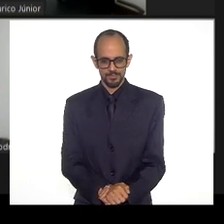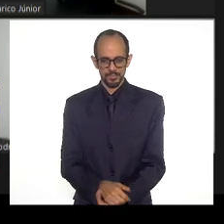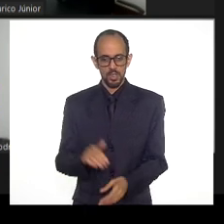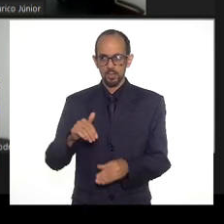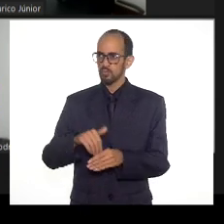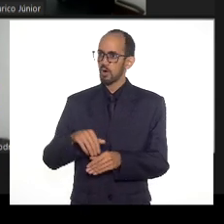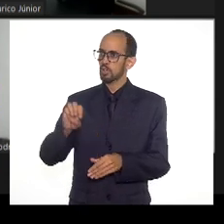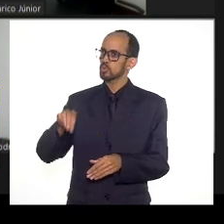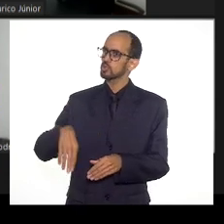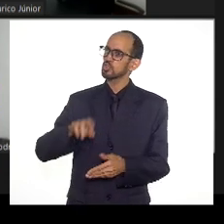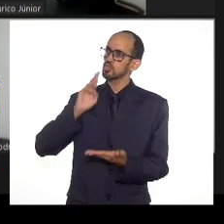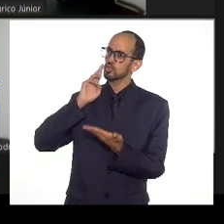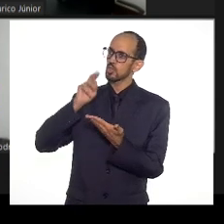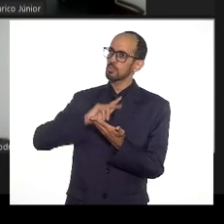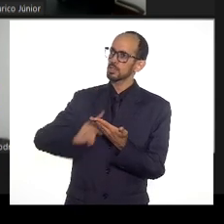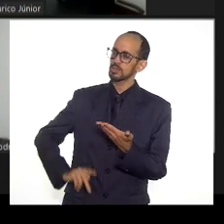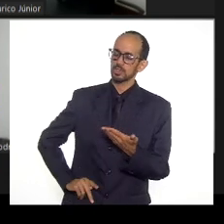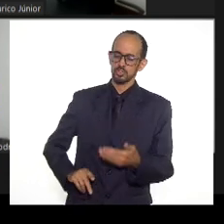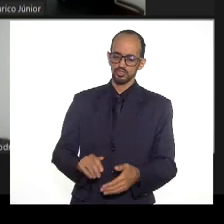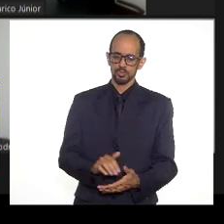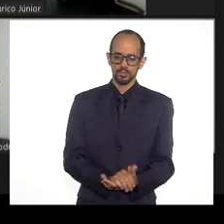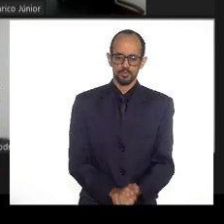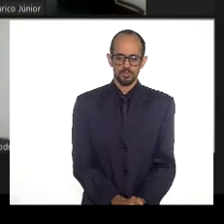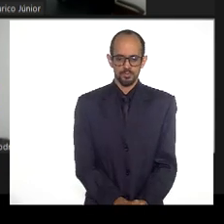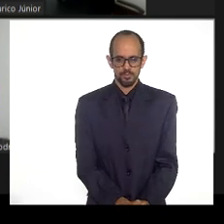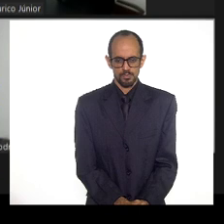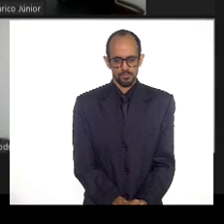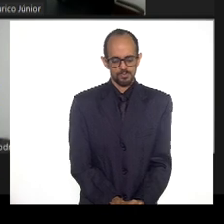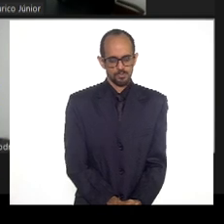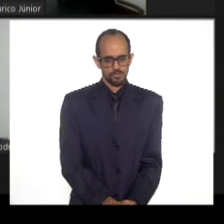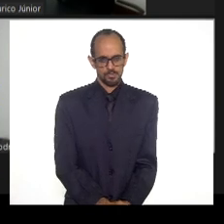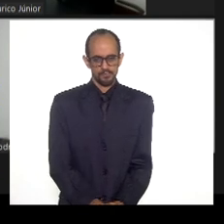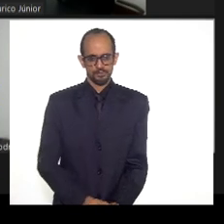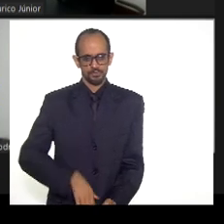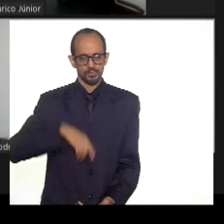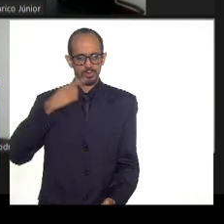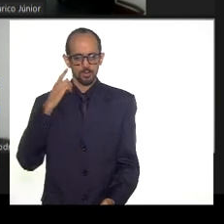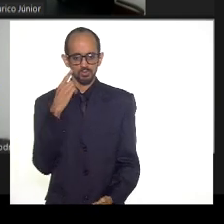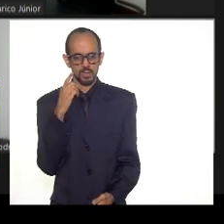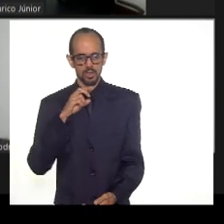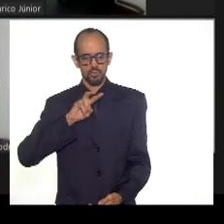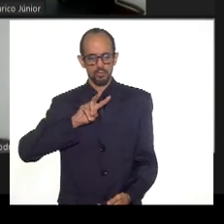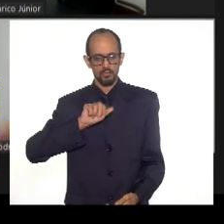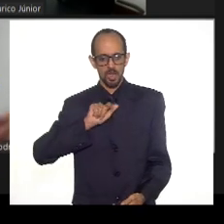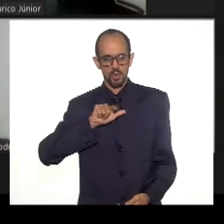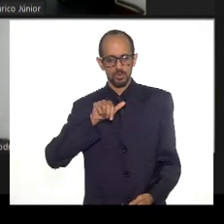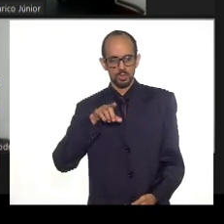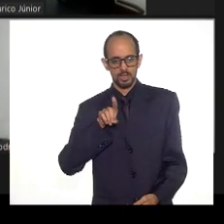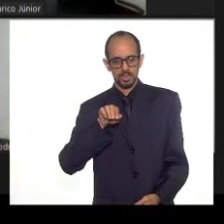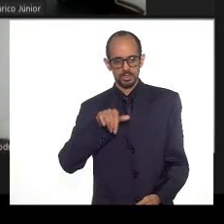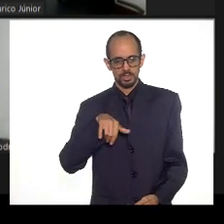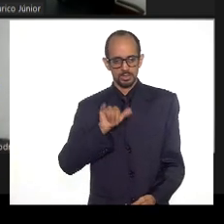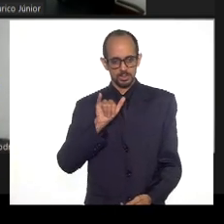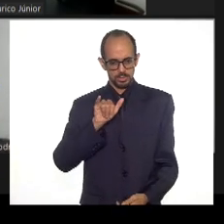Voto sim, senhor presidente. Obrigado, amigo. Deputado Valdeci da Saúde.